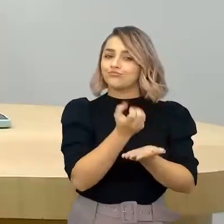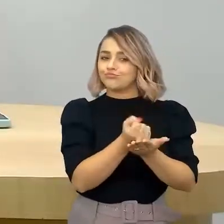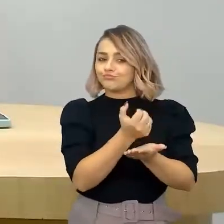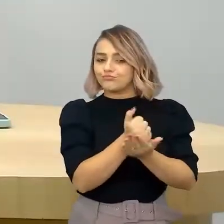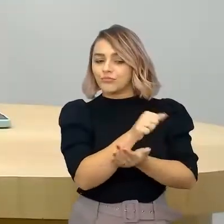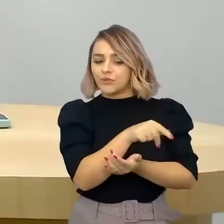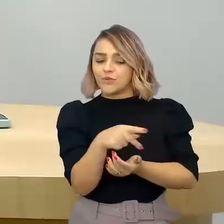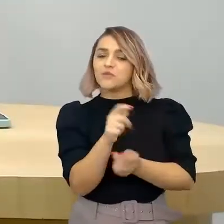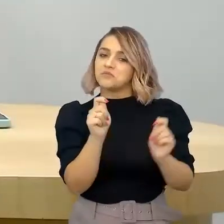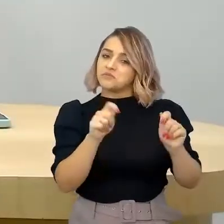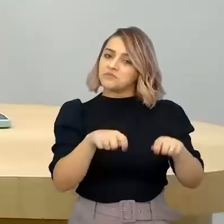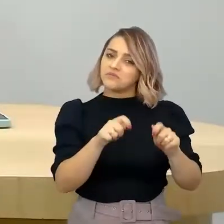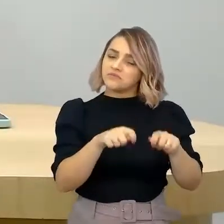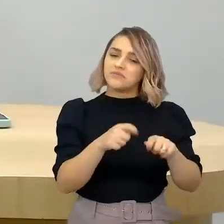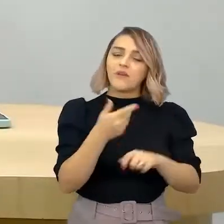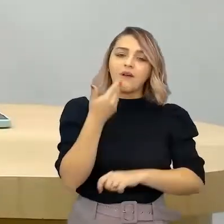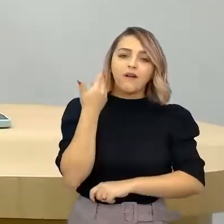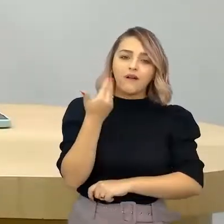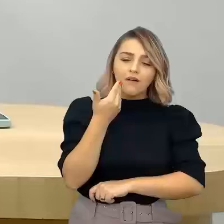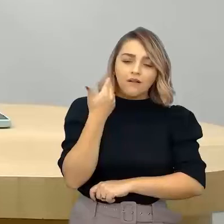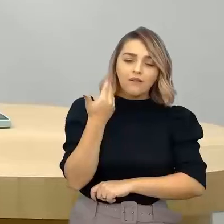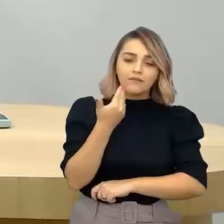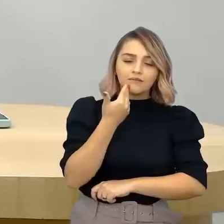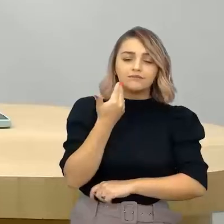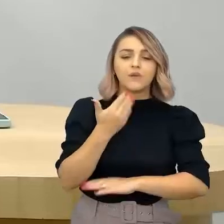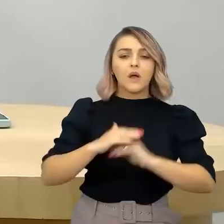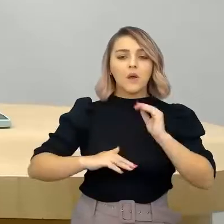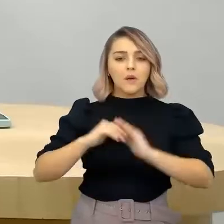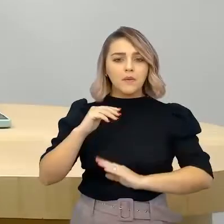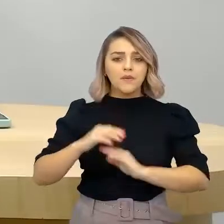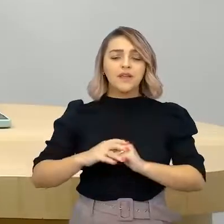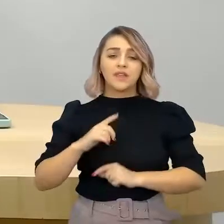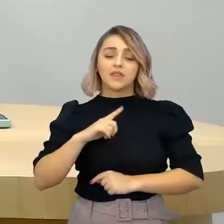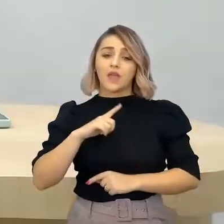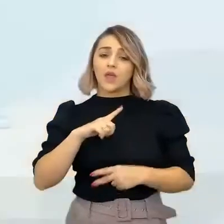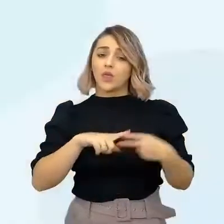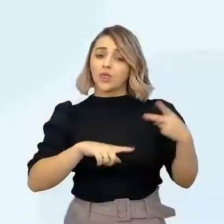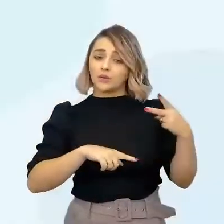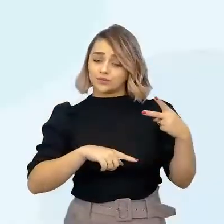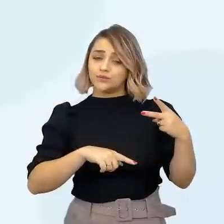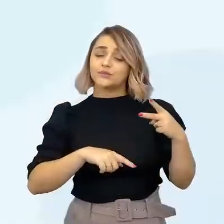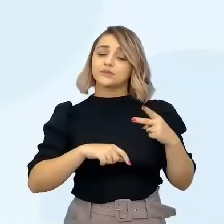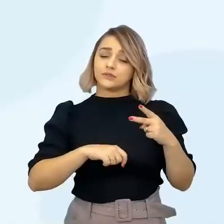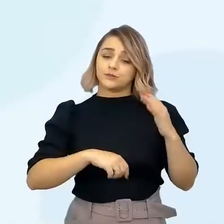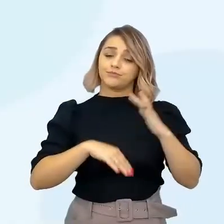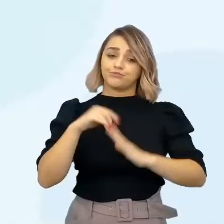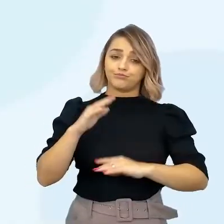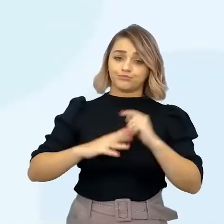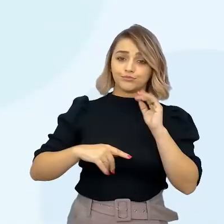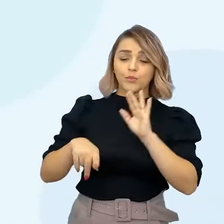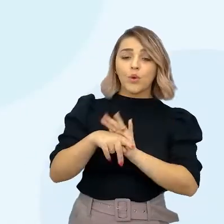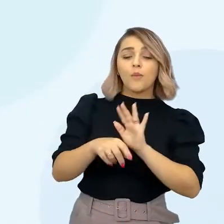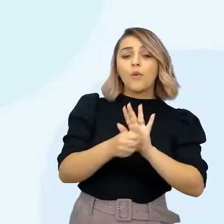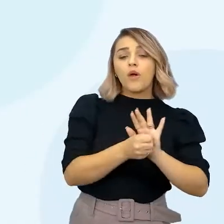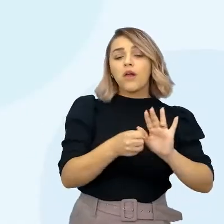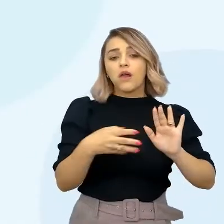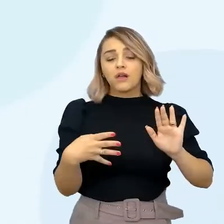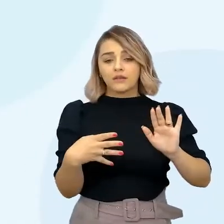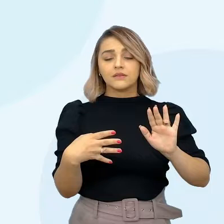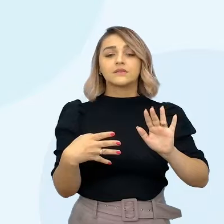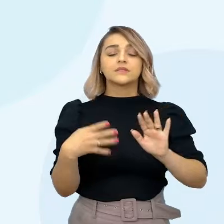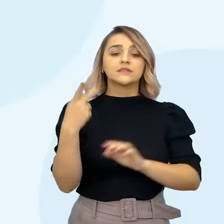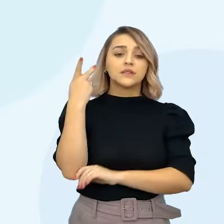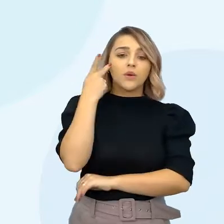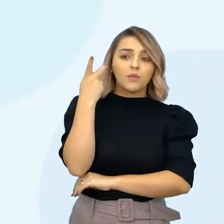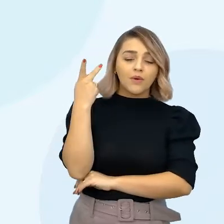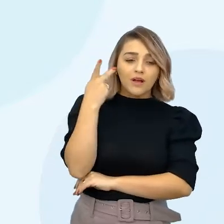habilidade do currículo paulista, né, que são duas habilidades aí que nós trabalhamos, pode colocar aí na tela. Habilidades aí do ensino médio